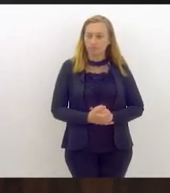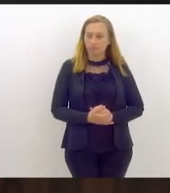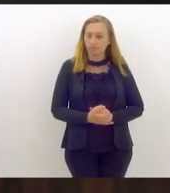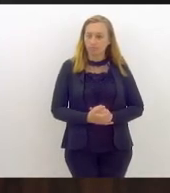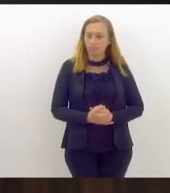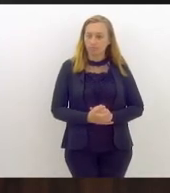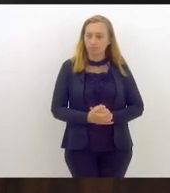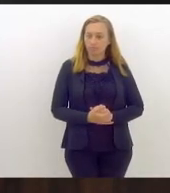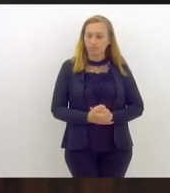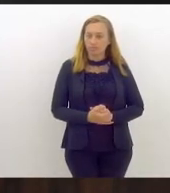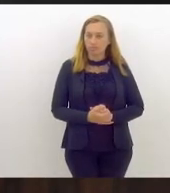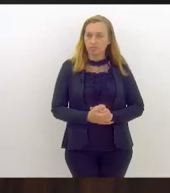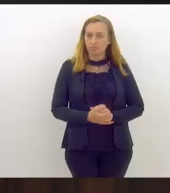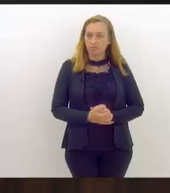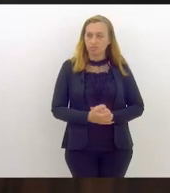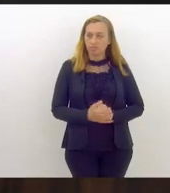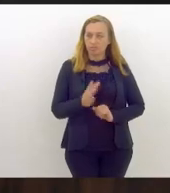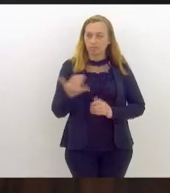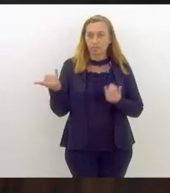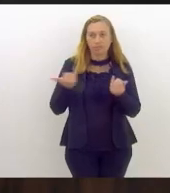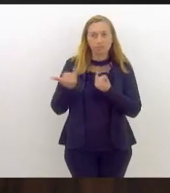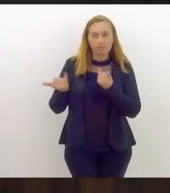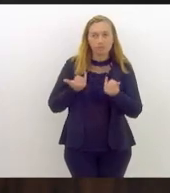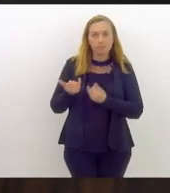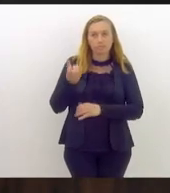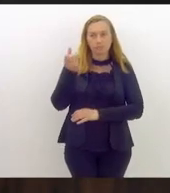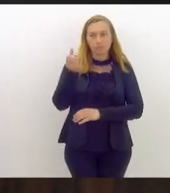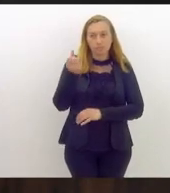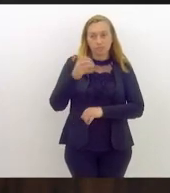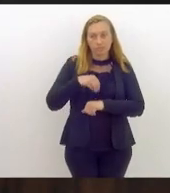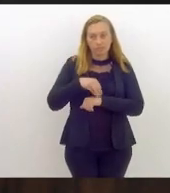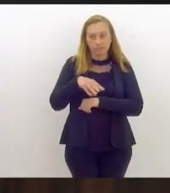Ah, não, perdão. Estou sendo informado, são 6 destaques.